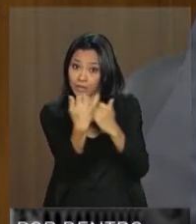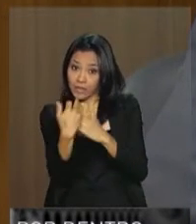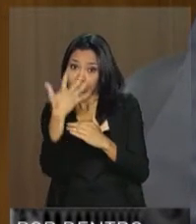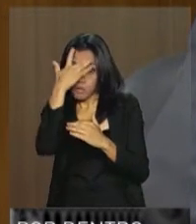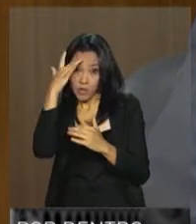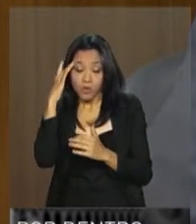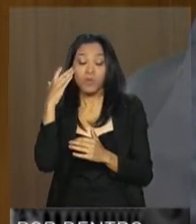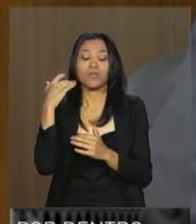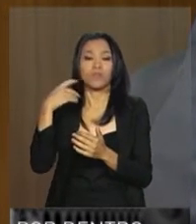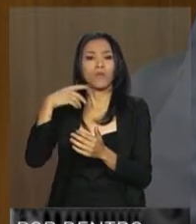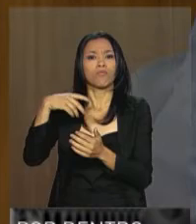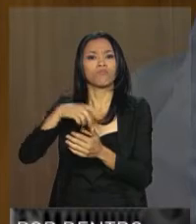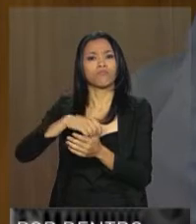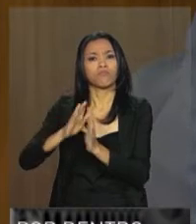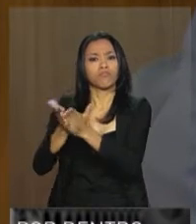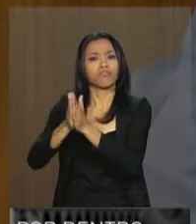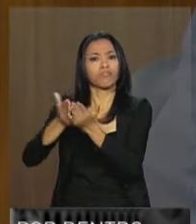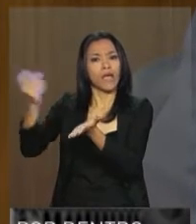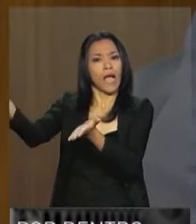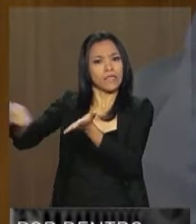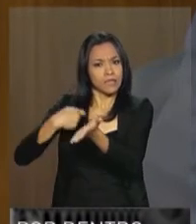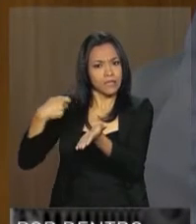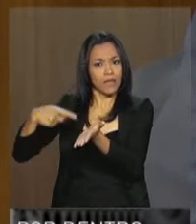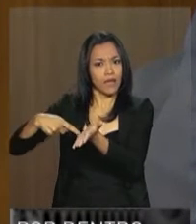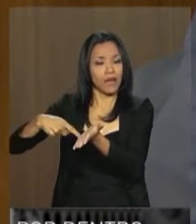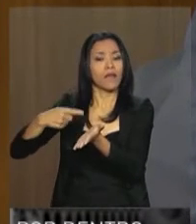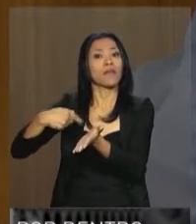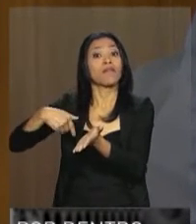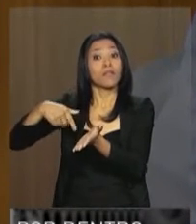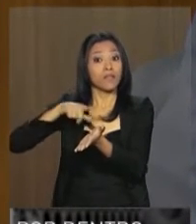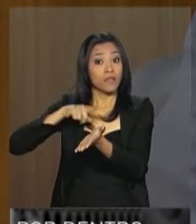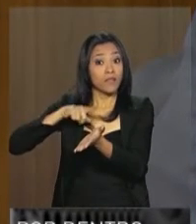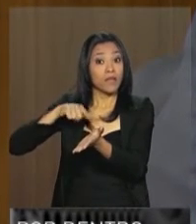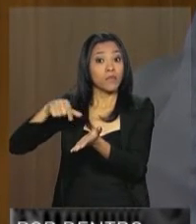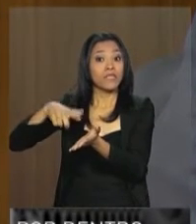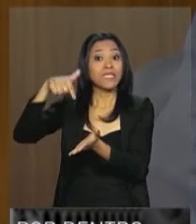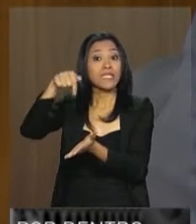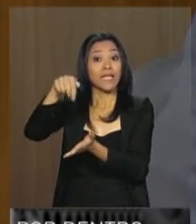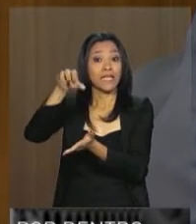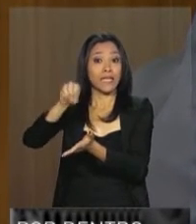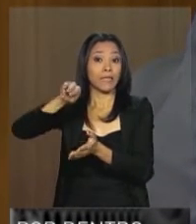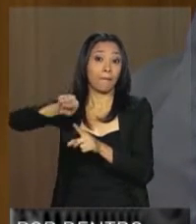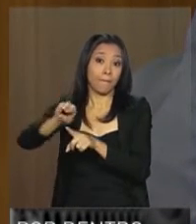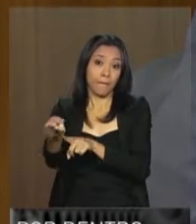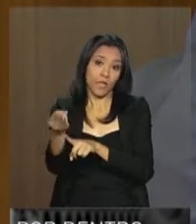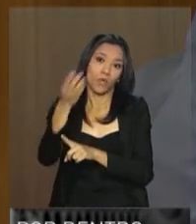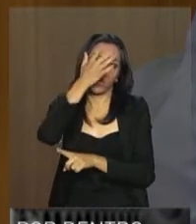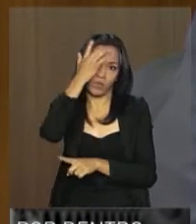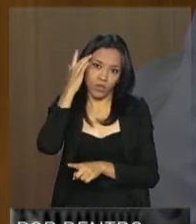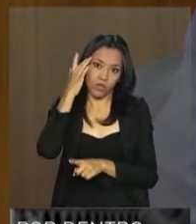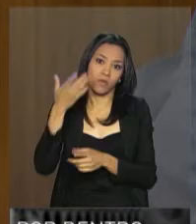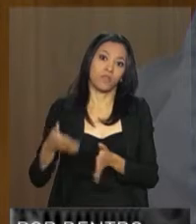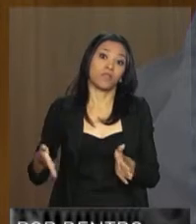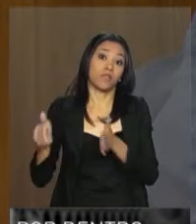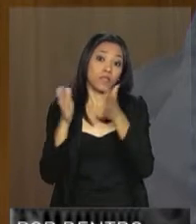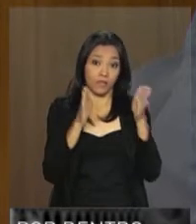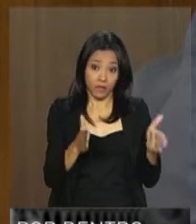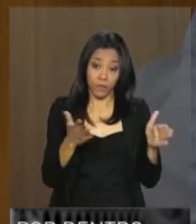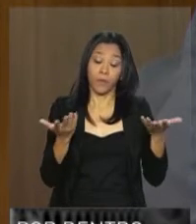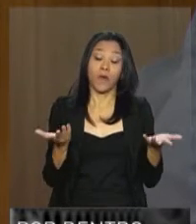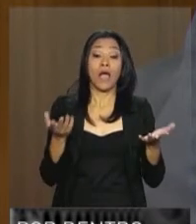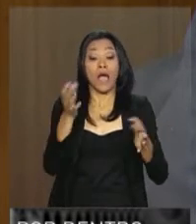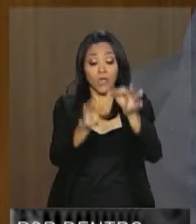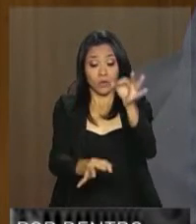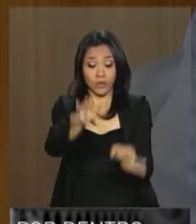teremos aí a na formalidade e mais de 70 milhões de pessoas a justiça do trabalho é importante